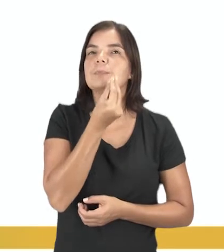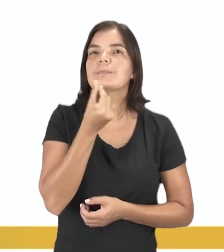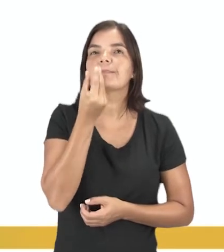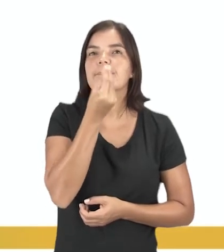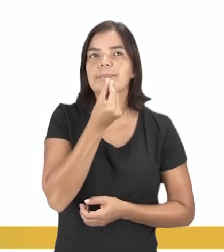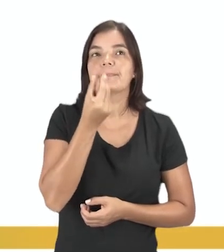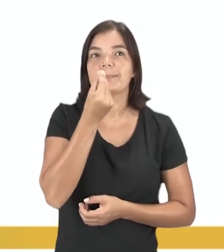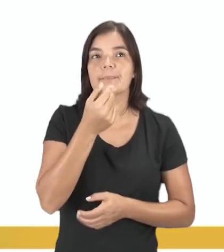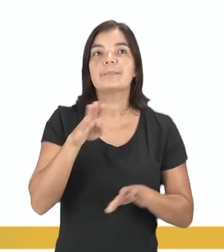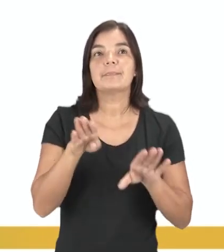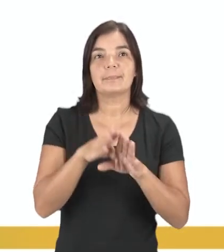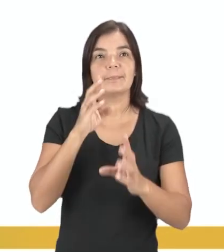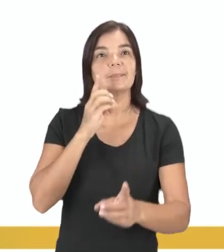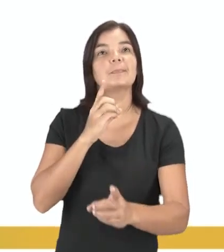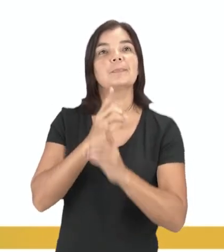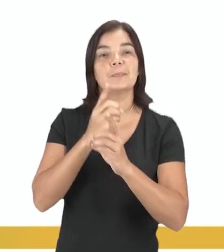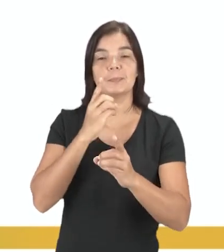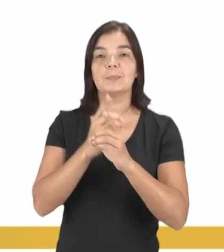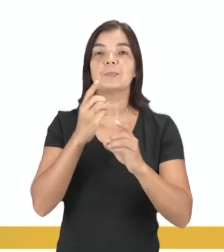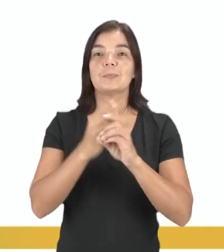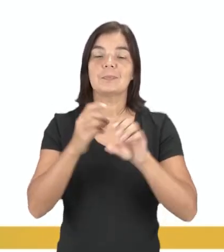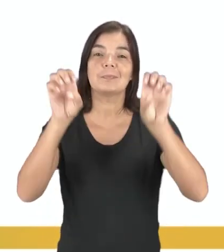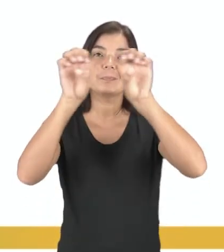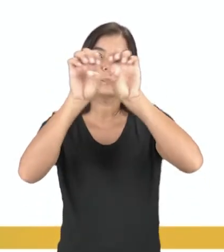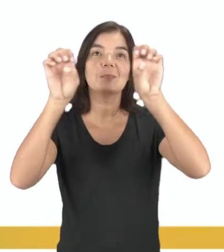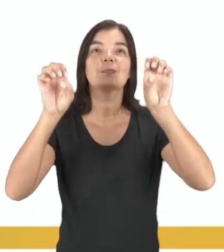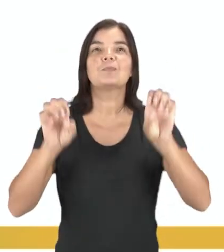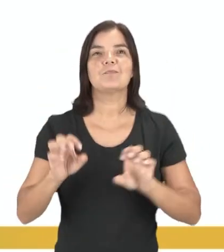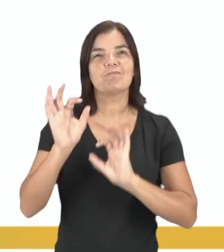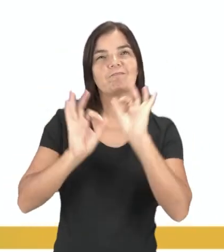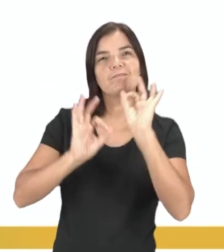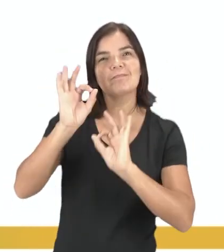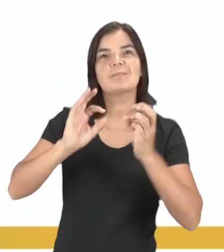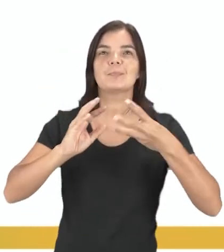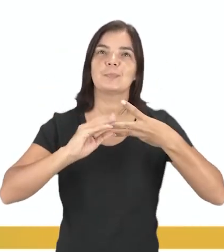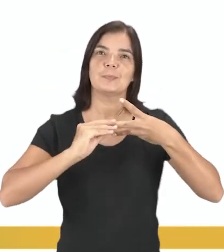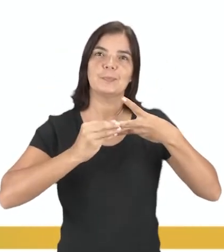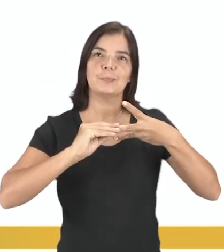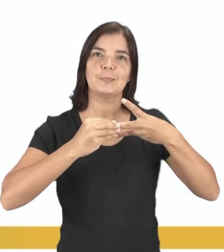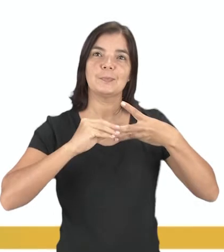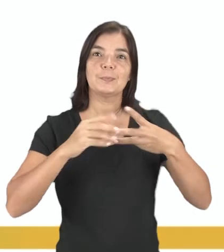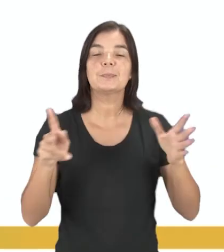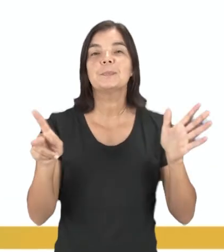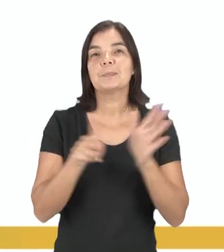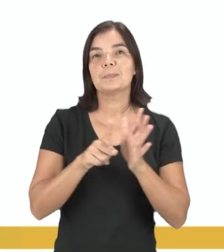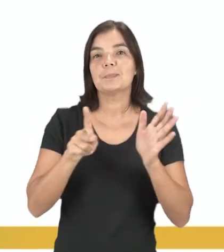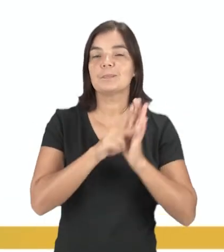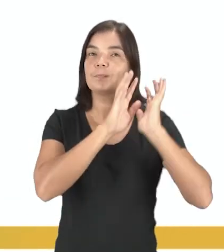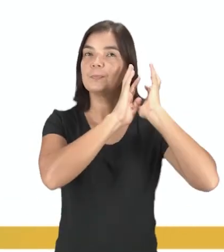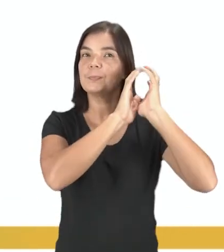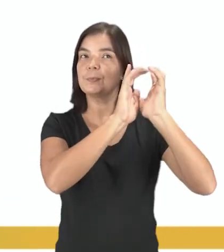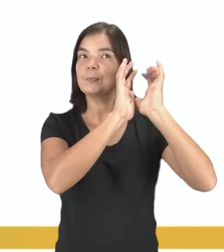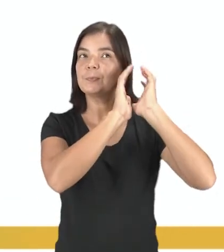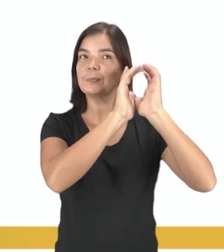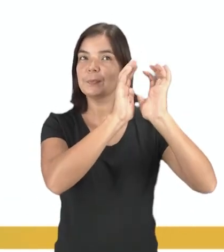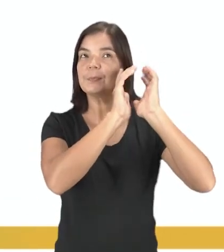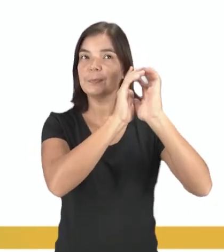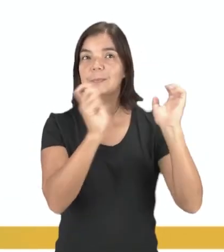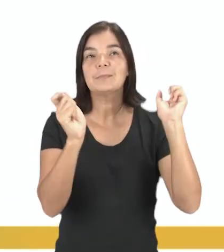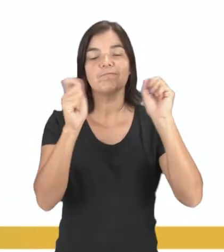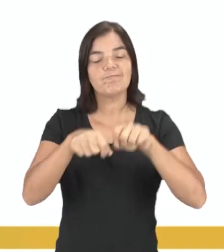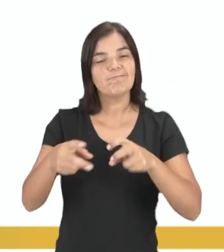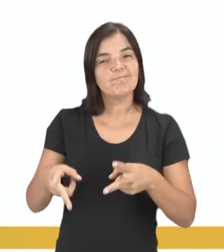sentido paladar. Nela são encontradas estruturas formadas por células com propriedades